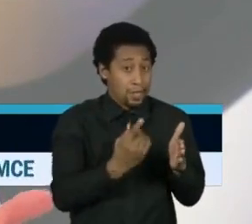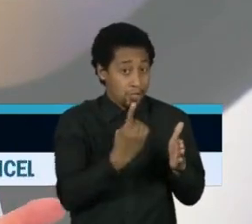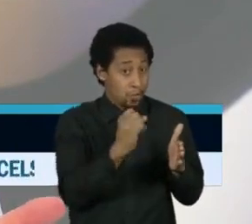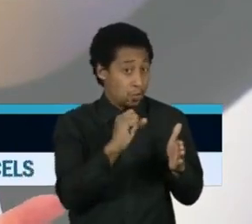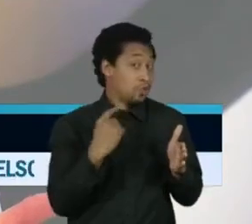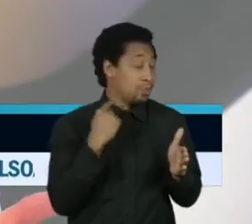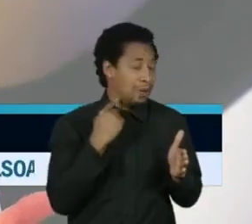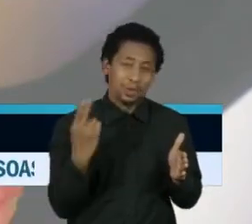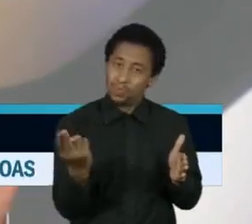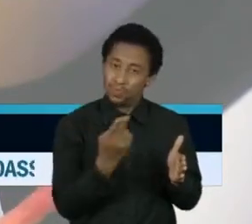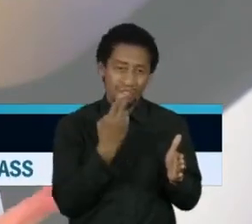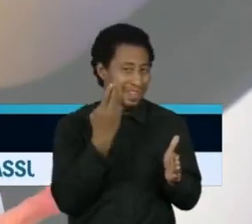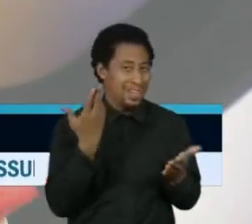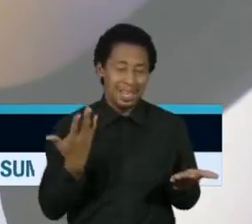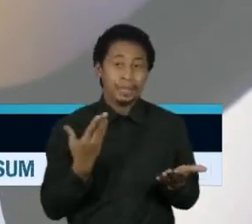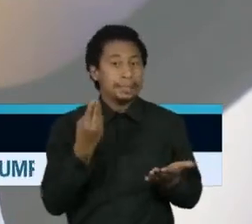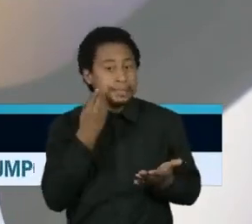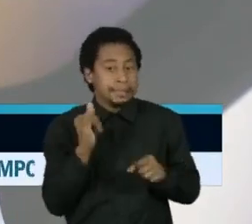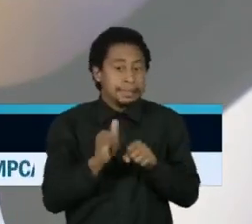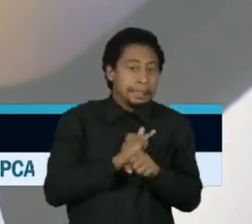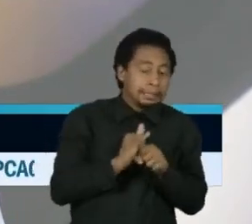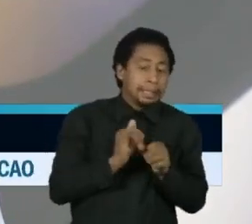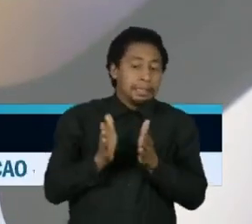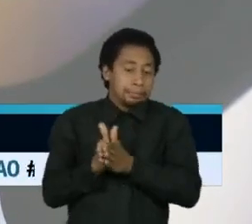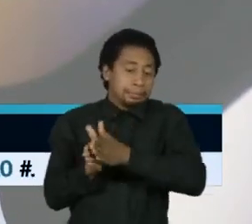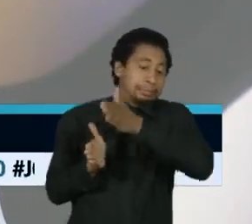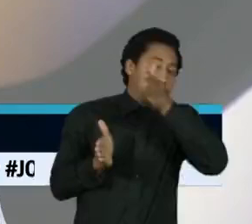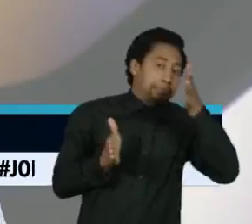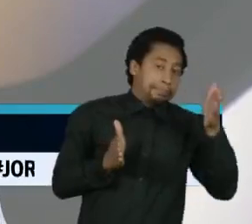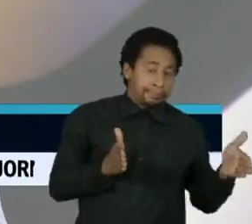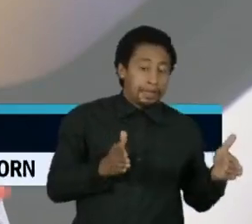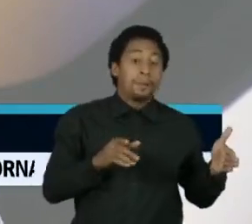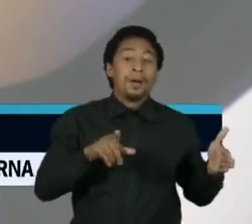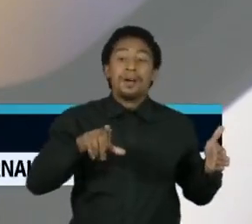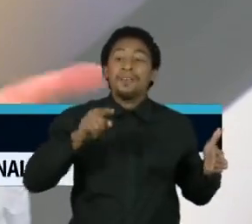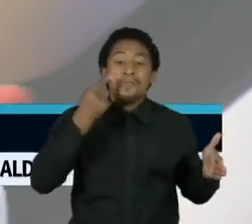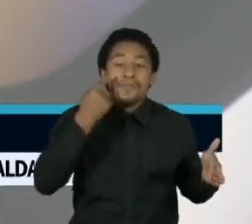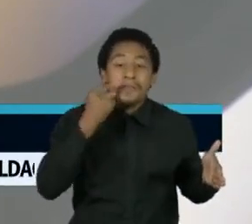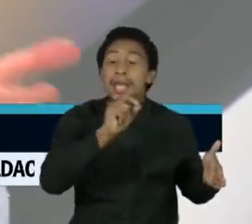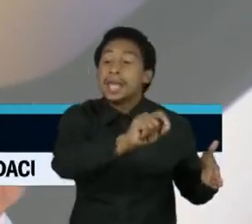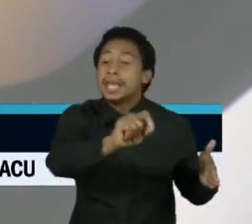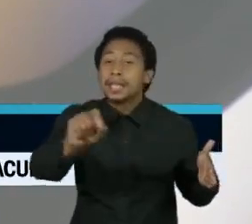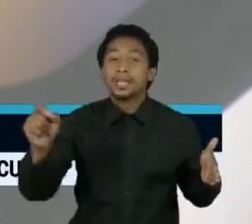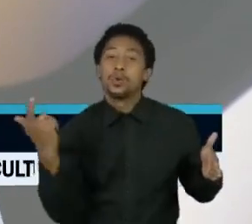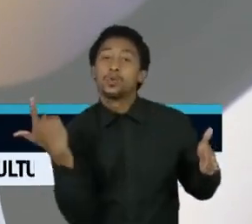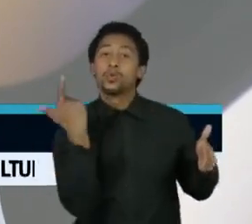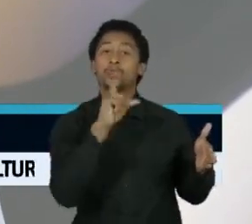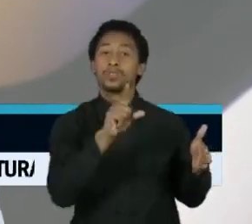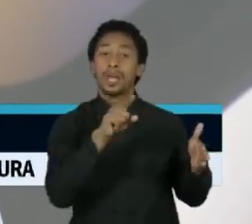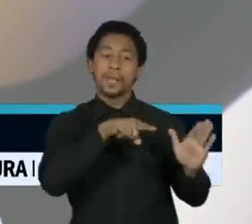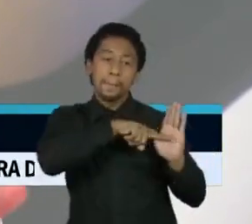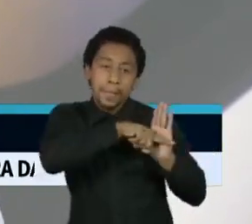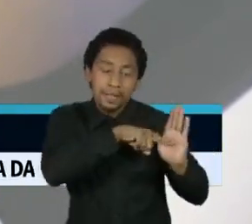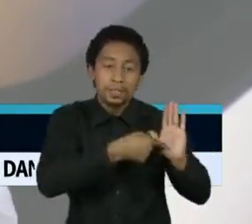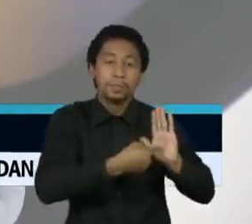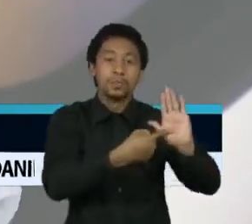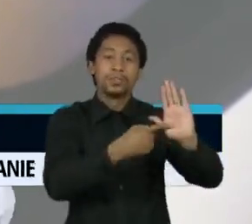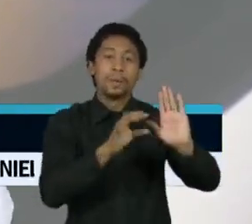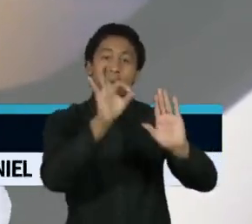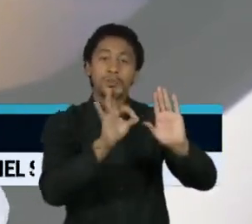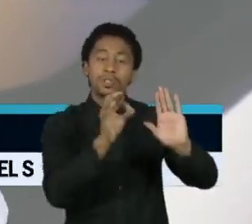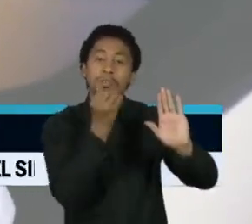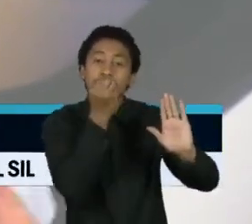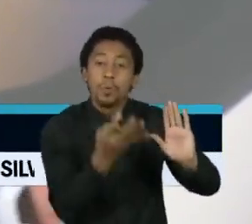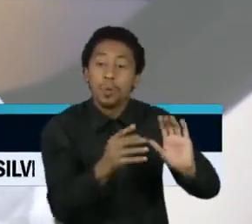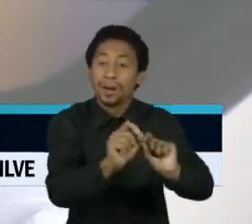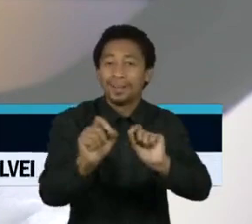melhora nas pesquisas e fortalecer o candidato. Porque provavelmente a análise do pessoal é, se tiver até